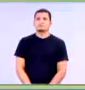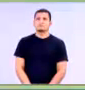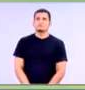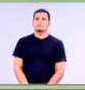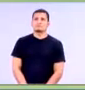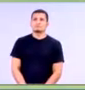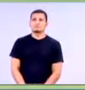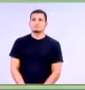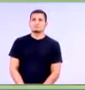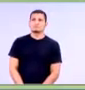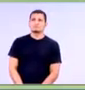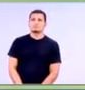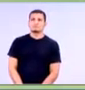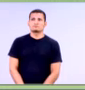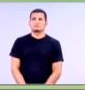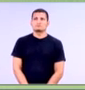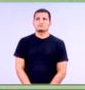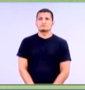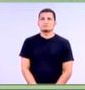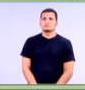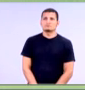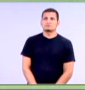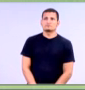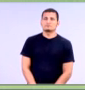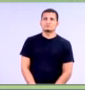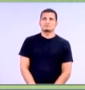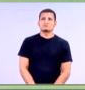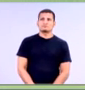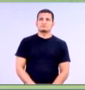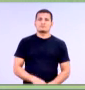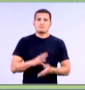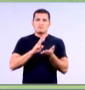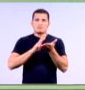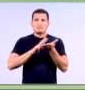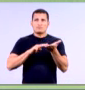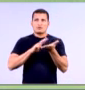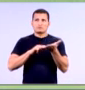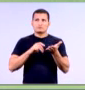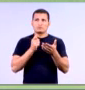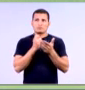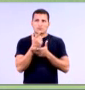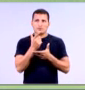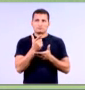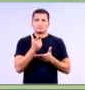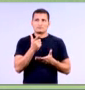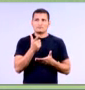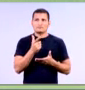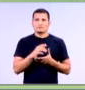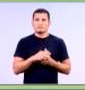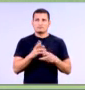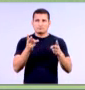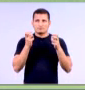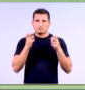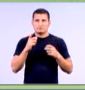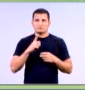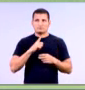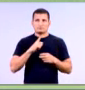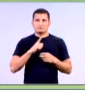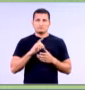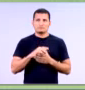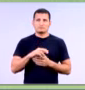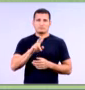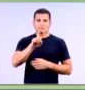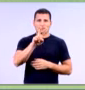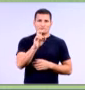Eu estou definindo aqui o método comprar, né? Perceba que o método comprar, ele é o método que não retorna